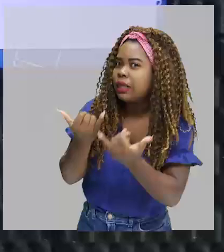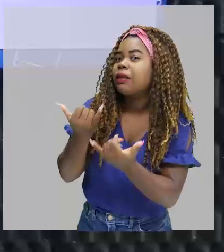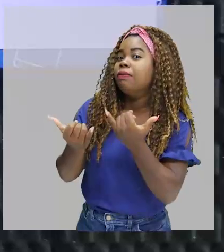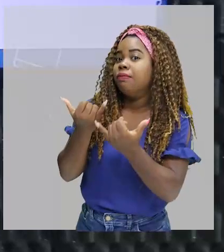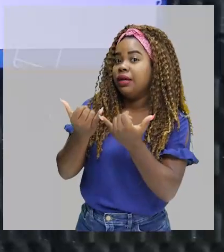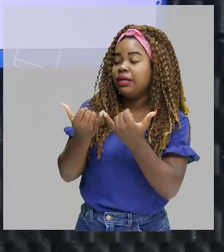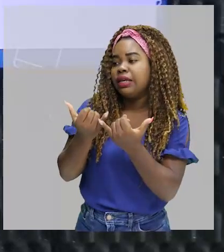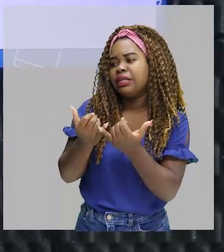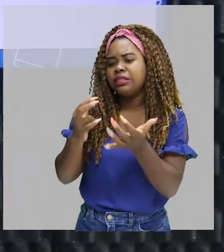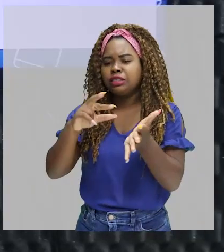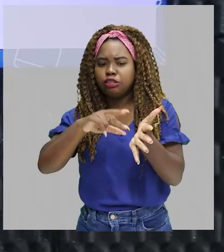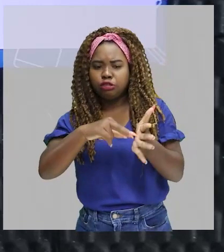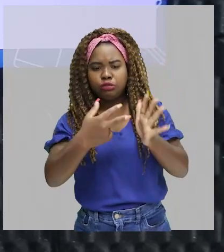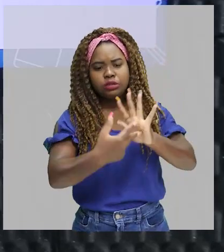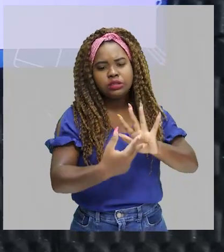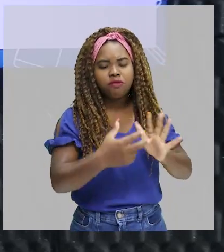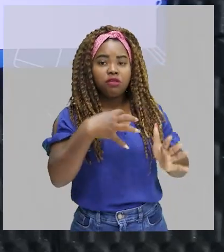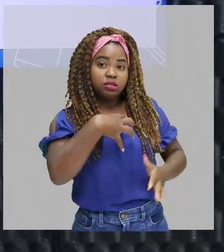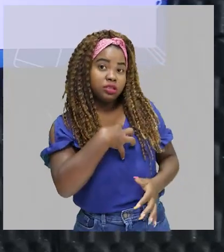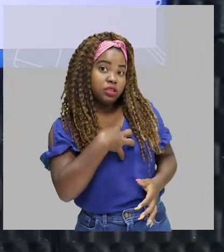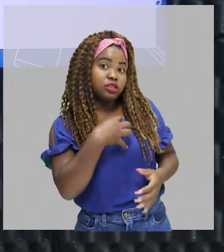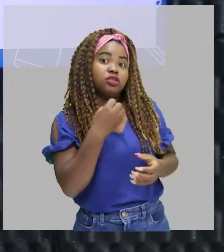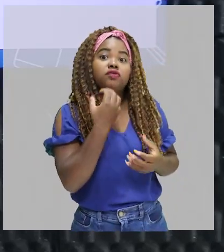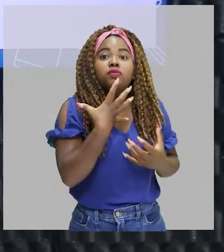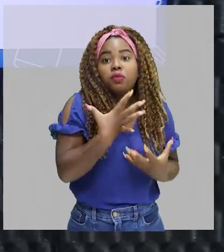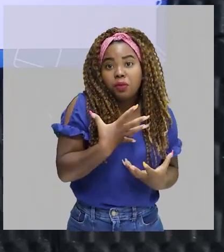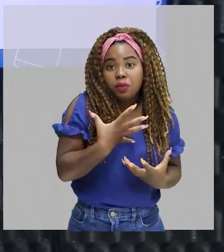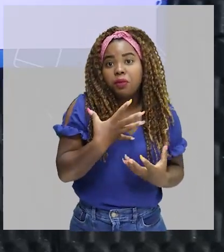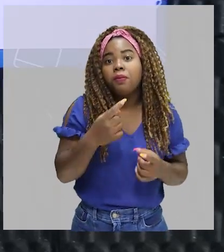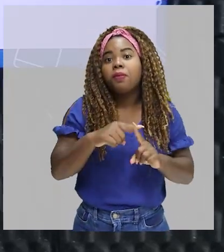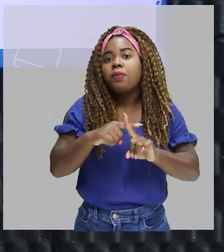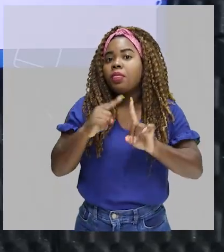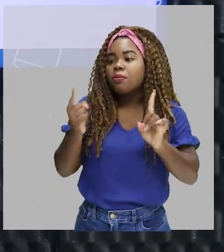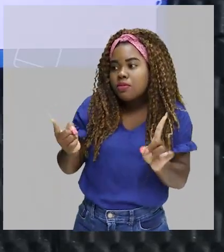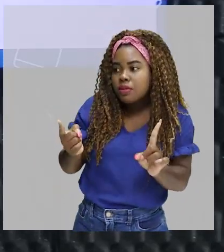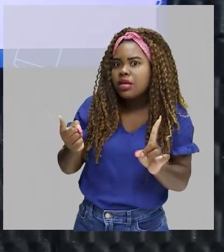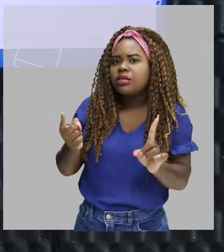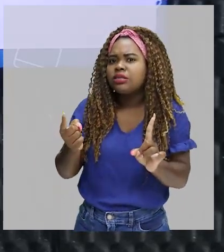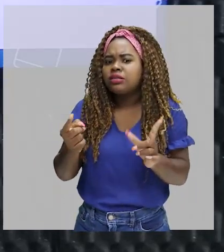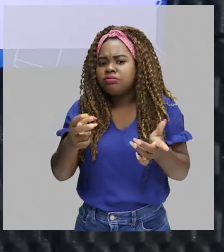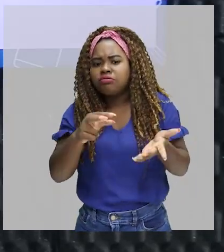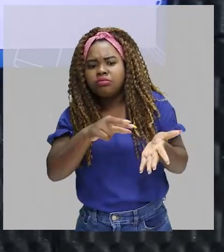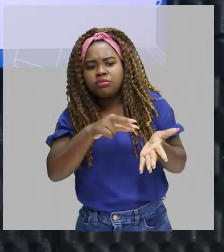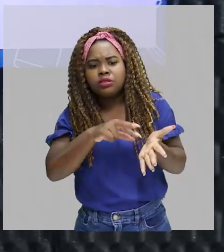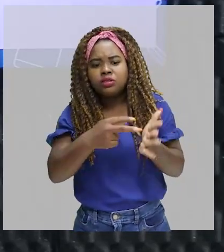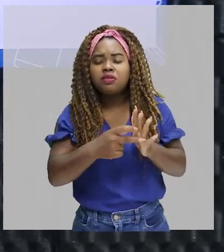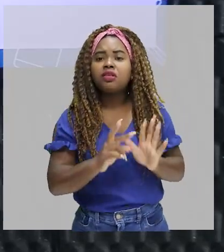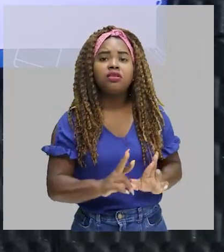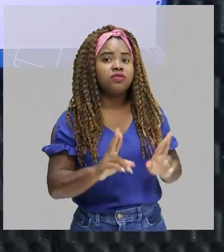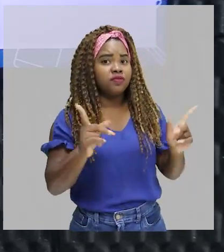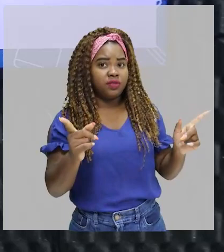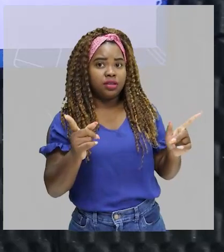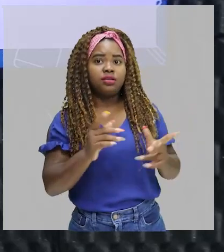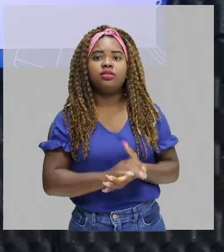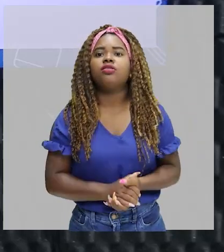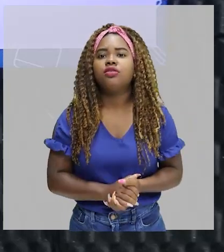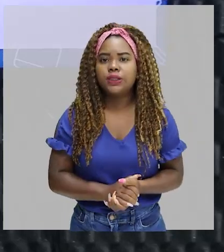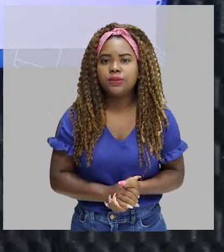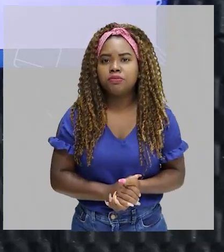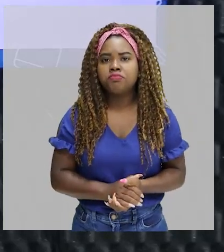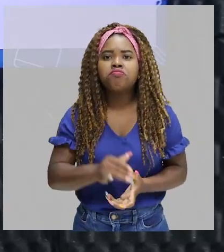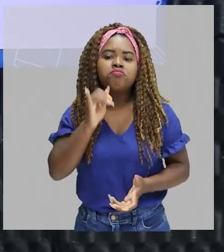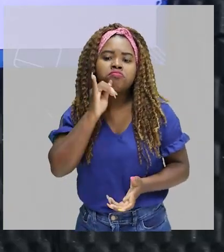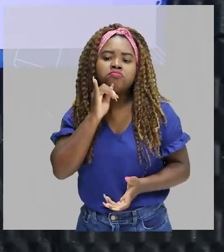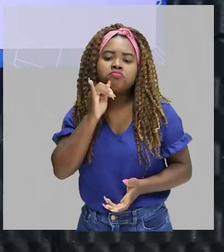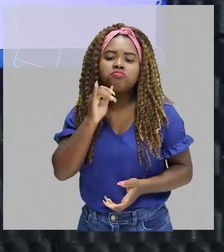verdade não são. São palavras que te enganam, no sentido de que elas fazem você pensar que o significado dela é um,